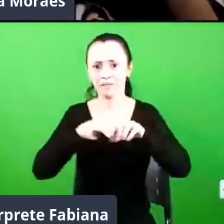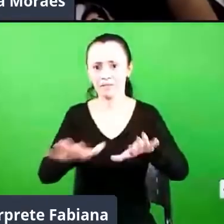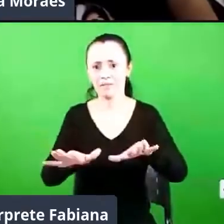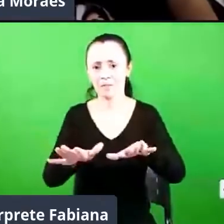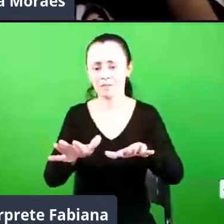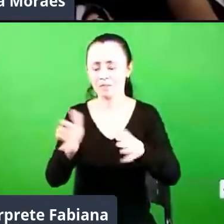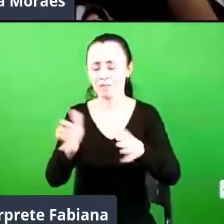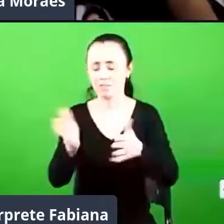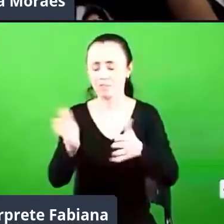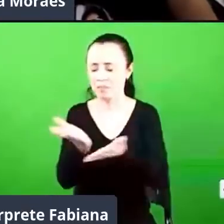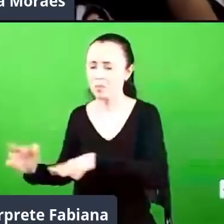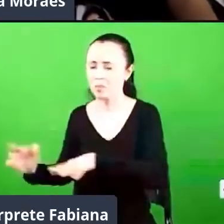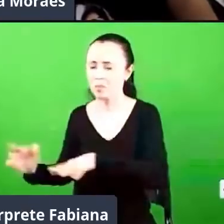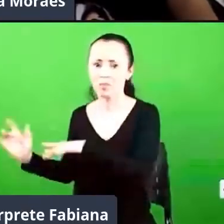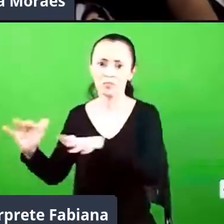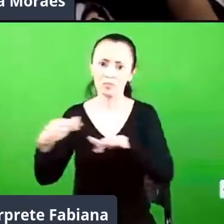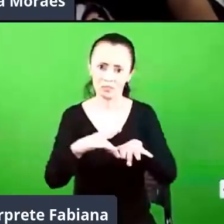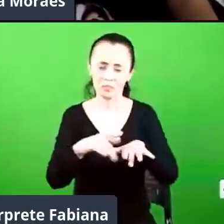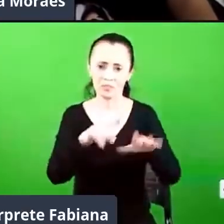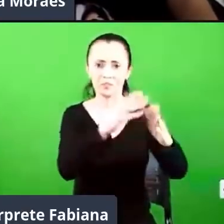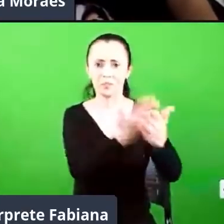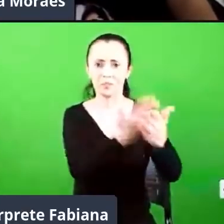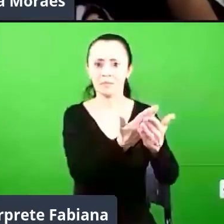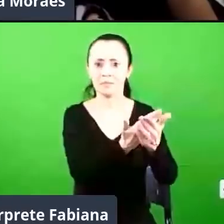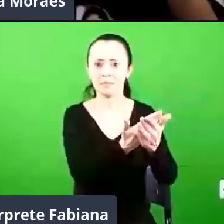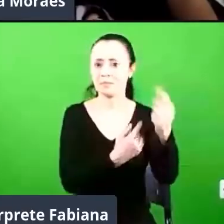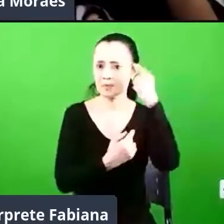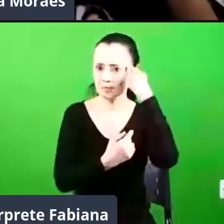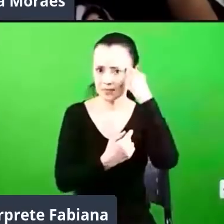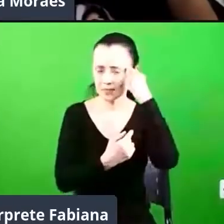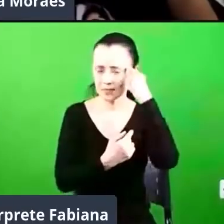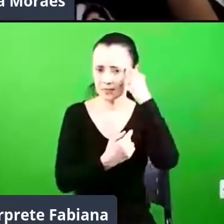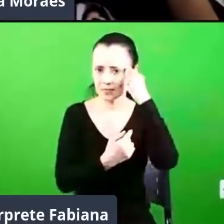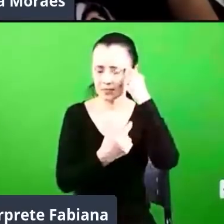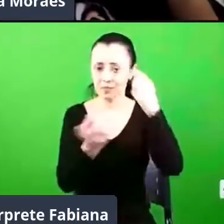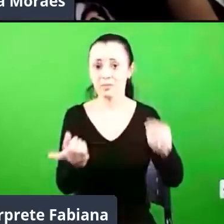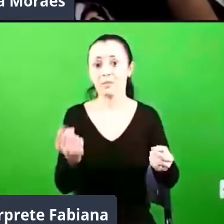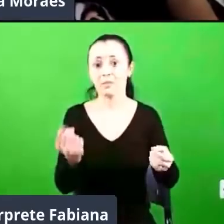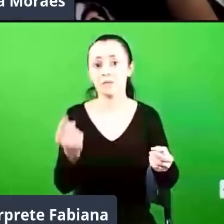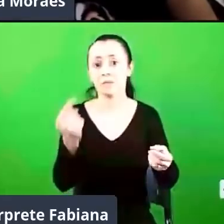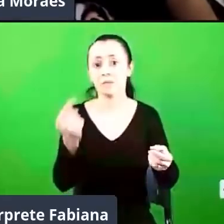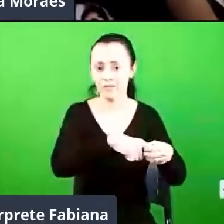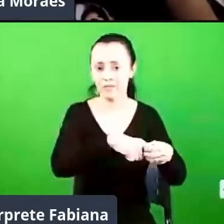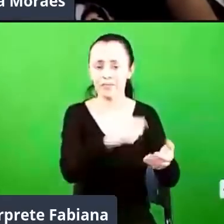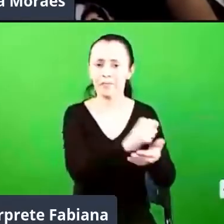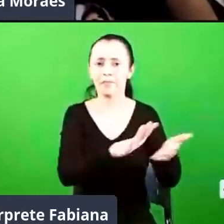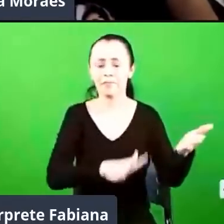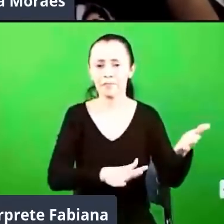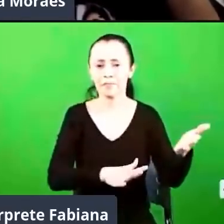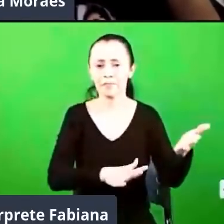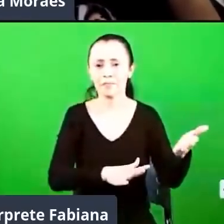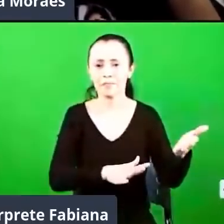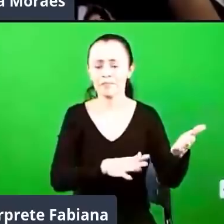decisivo para essas questões todas, né? Então, quando eu retomar as atividades na escola, vamos tentar verificar junto com esse